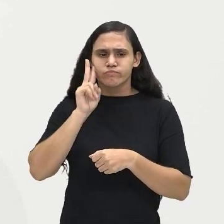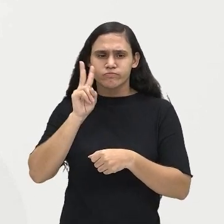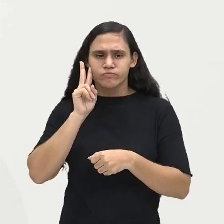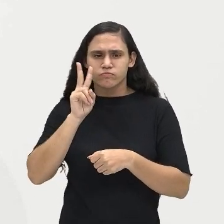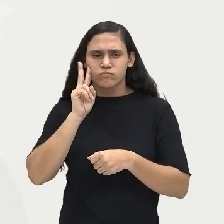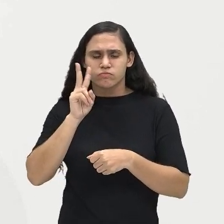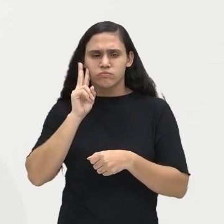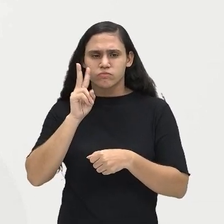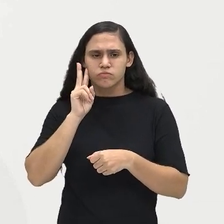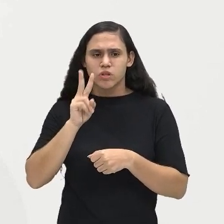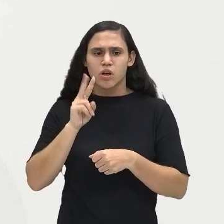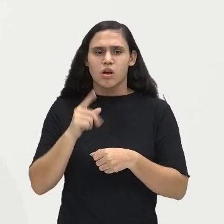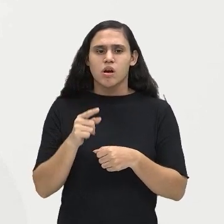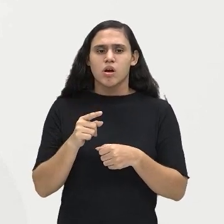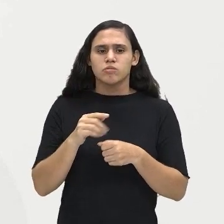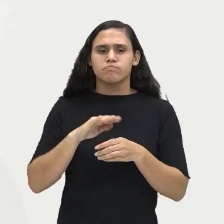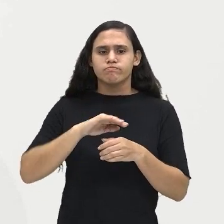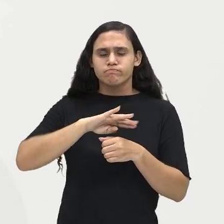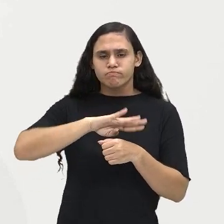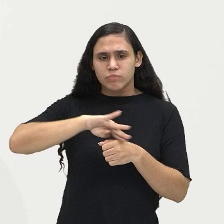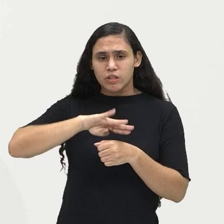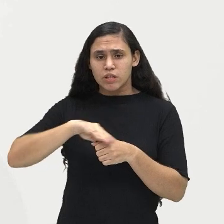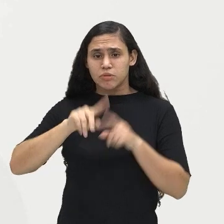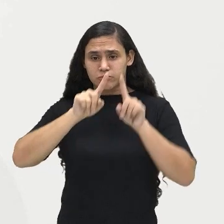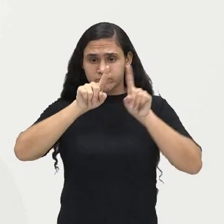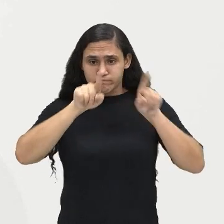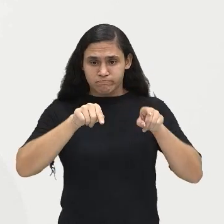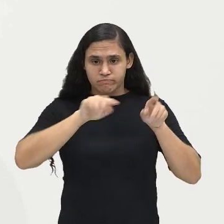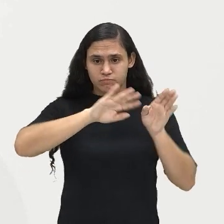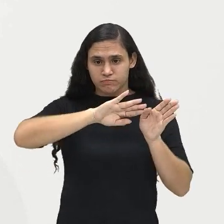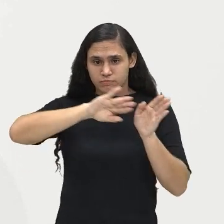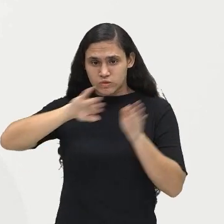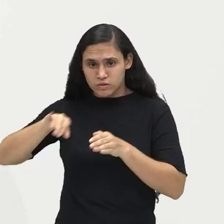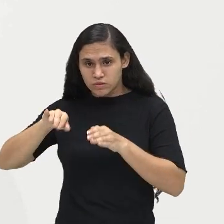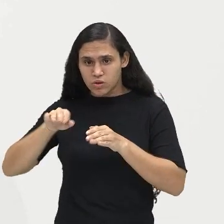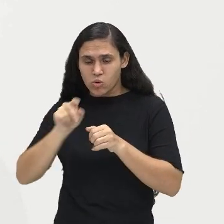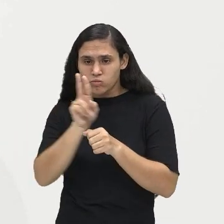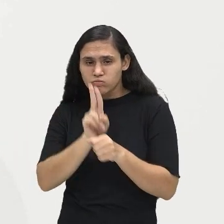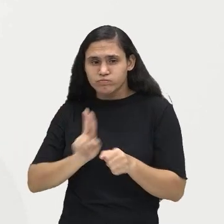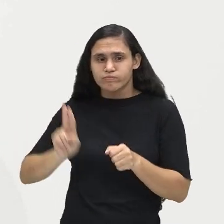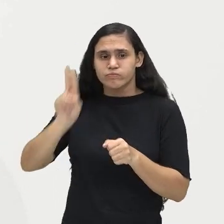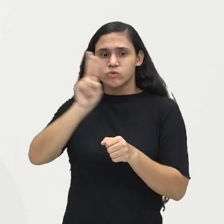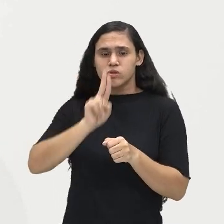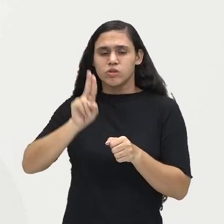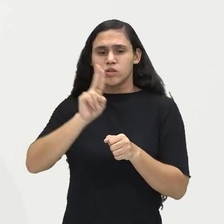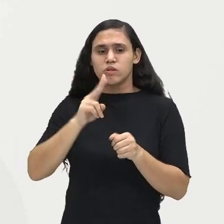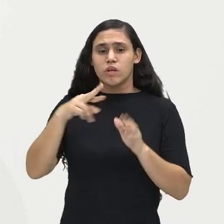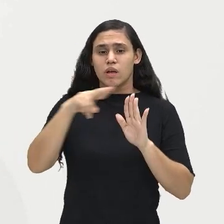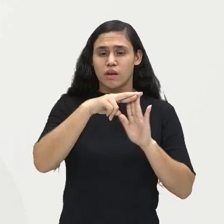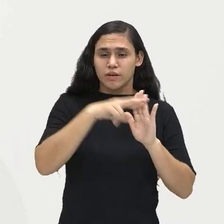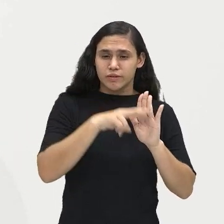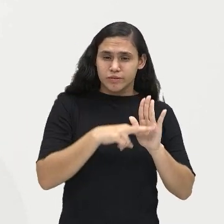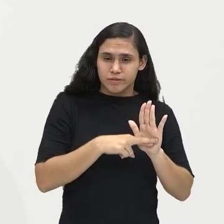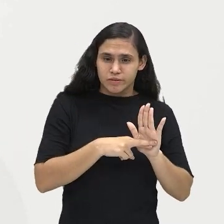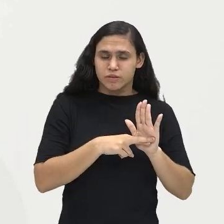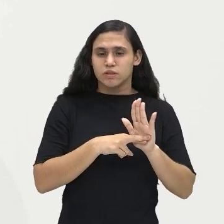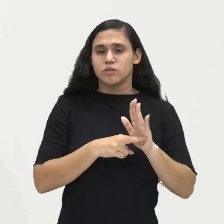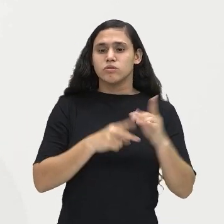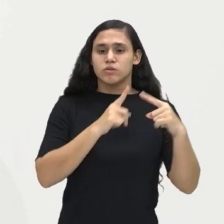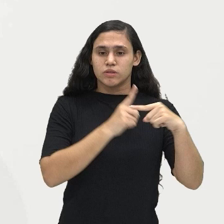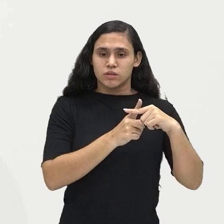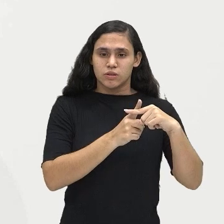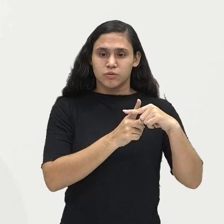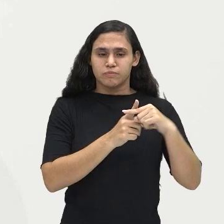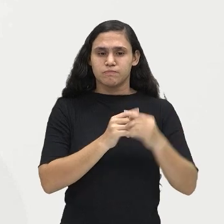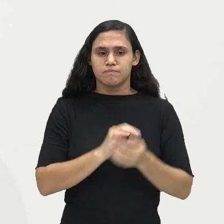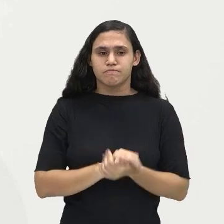ó. Para eliminar os parênteses, devemos utilizar a seguinte regra de sinal. Atenção aqui, pessoal.